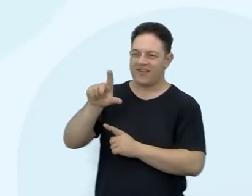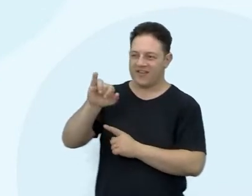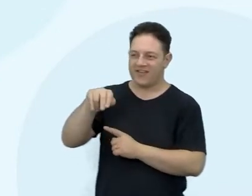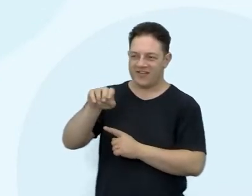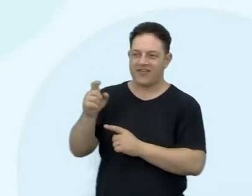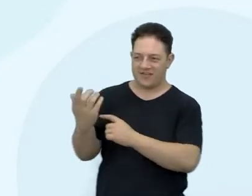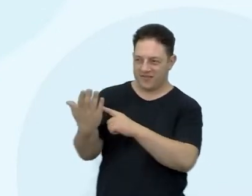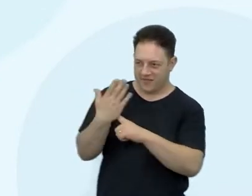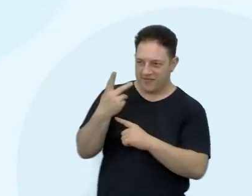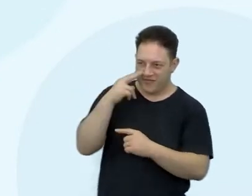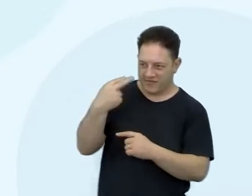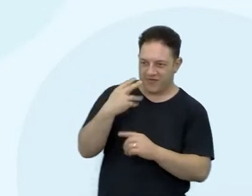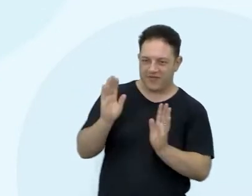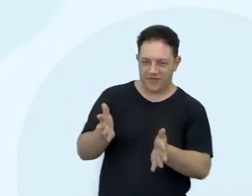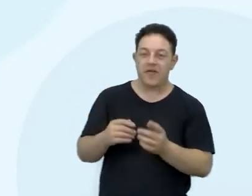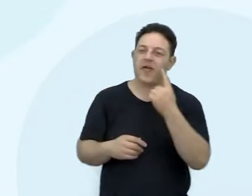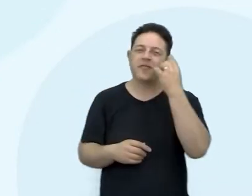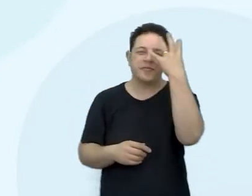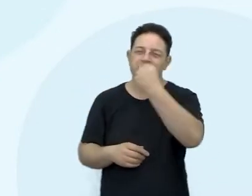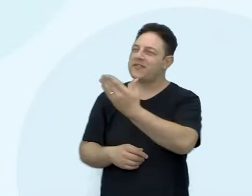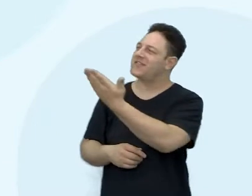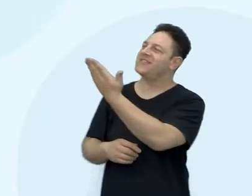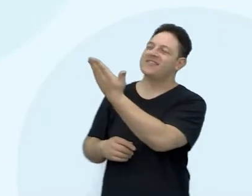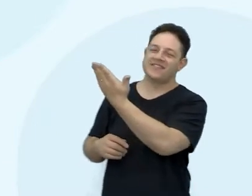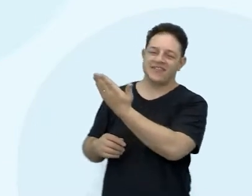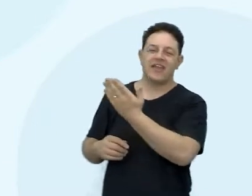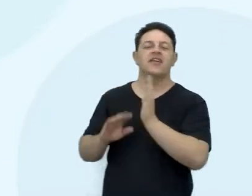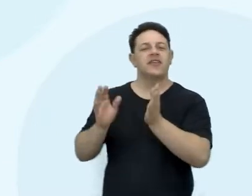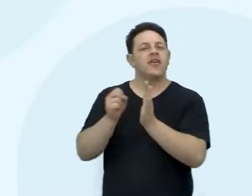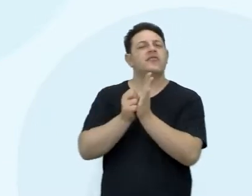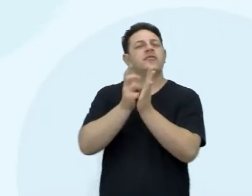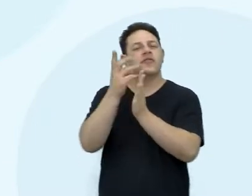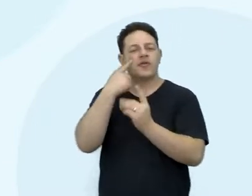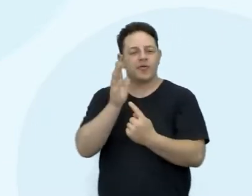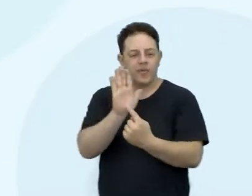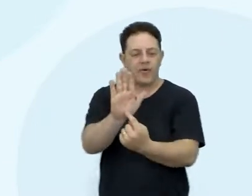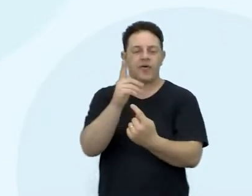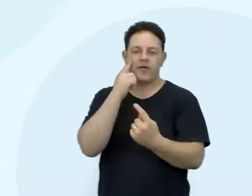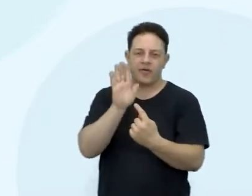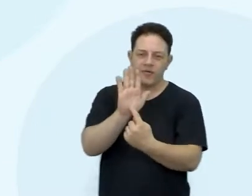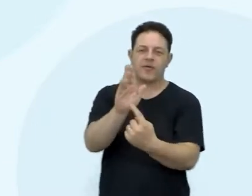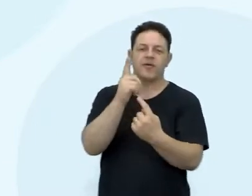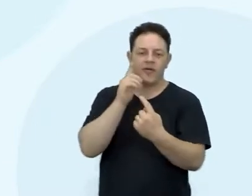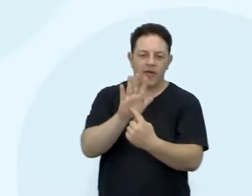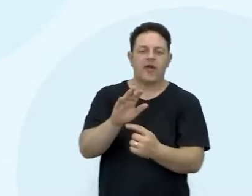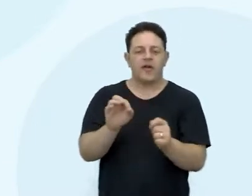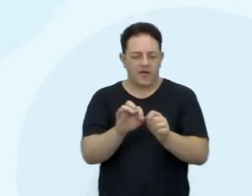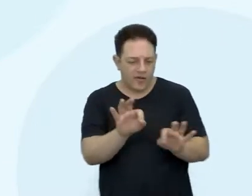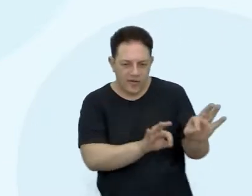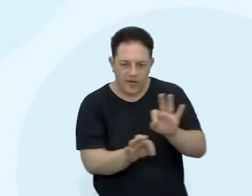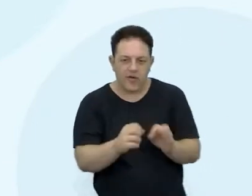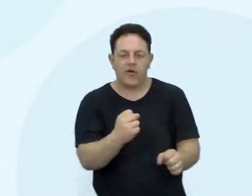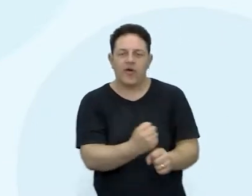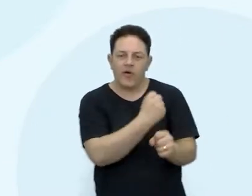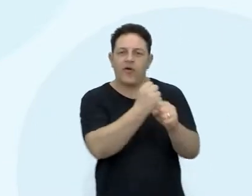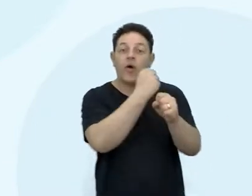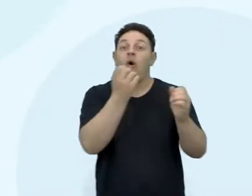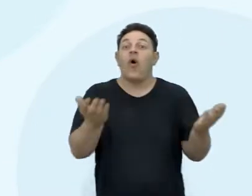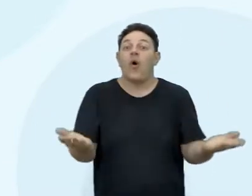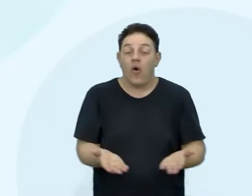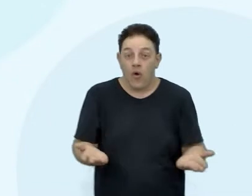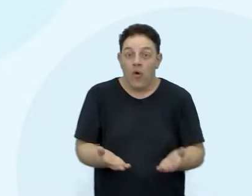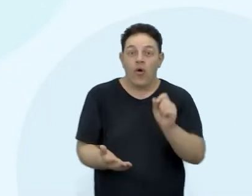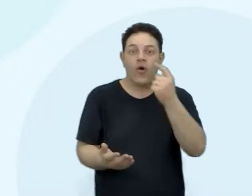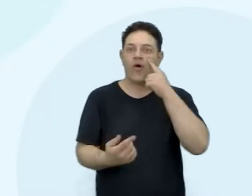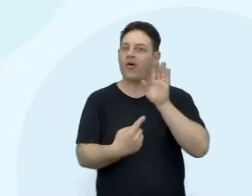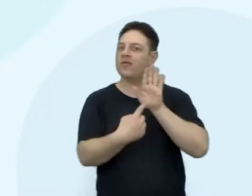gente apresentou aí em diversos momentos, né, essa construção. E hoje a gente vai mostrar